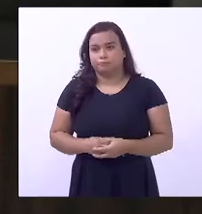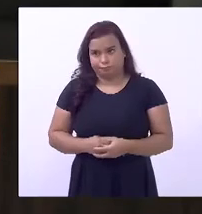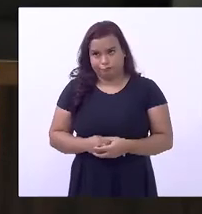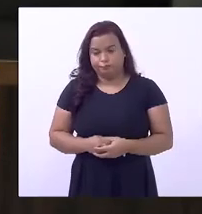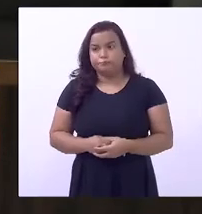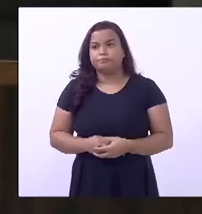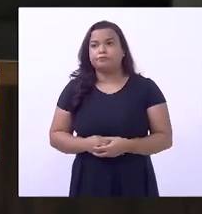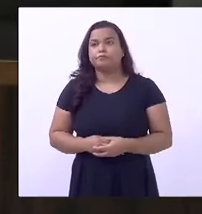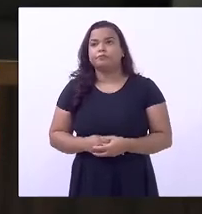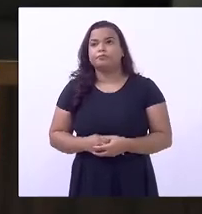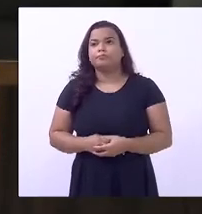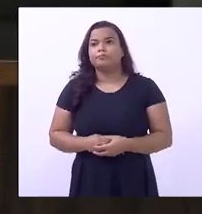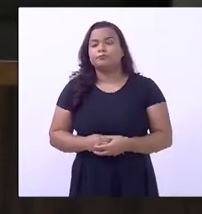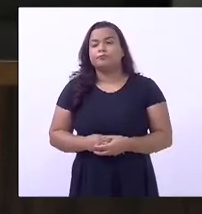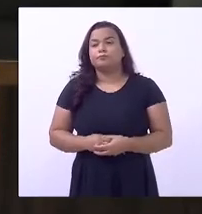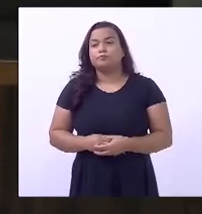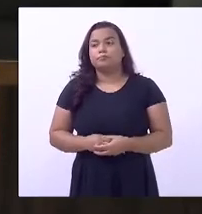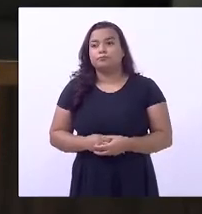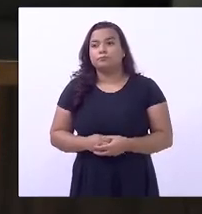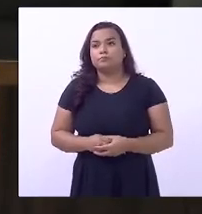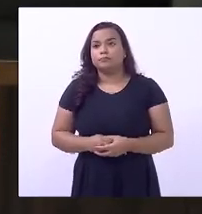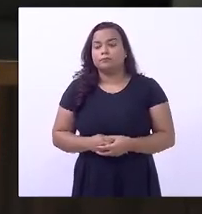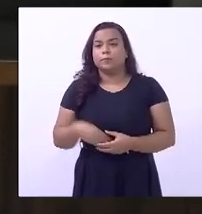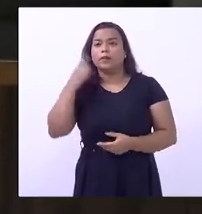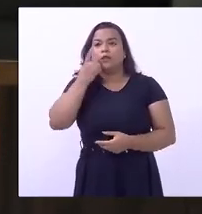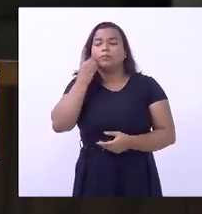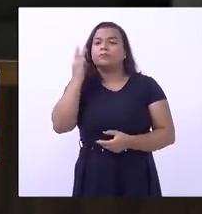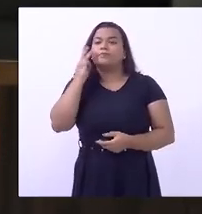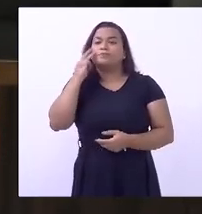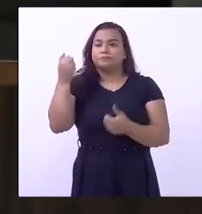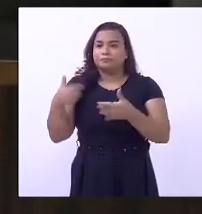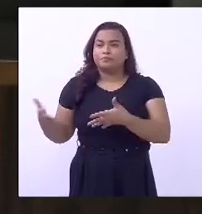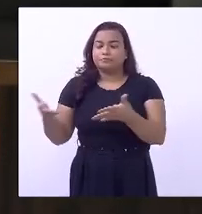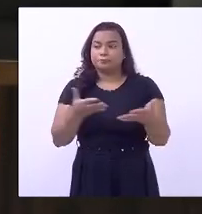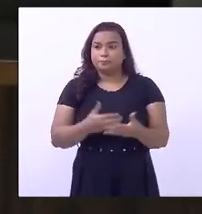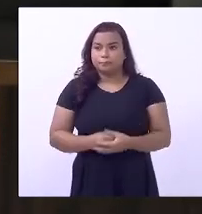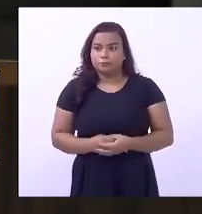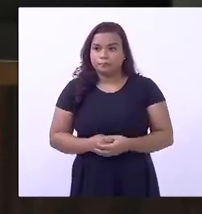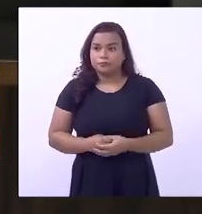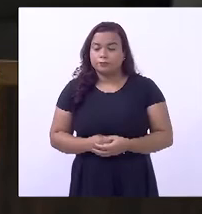bancada do PSOL. Deputado Valdec.